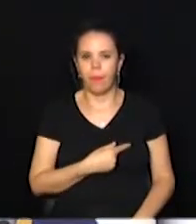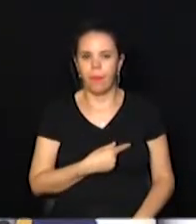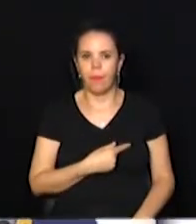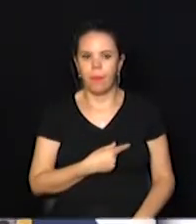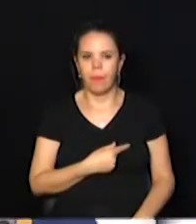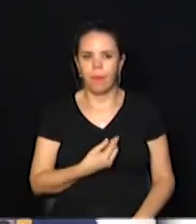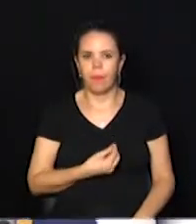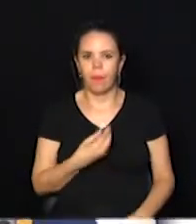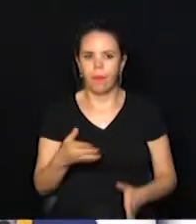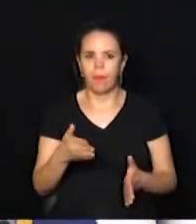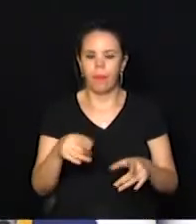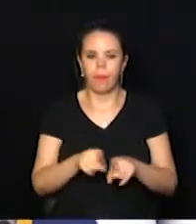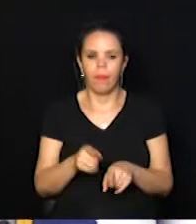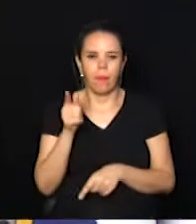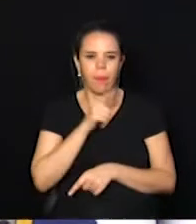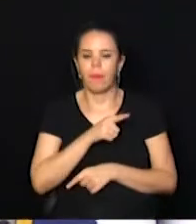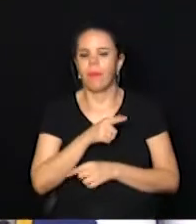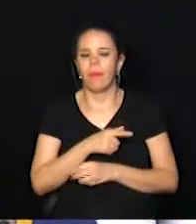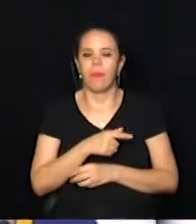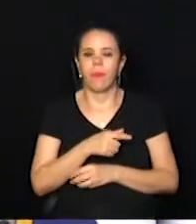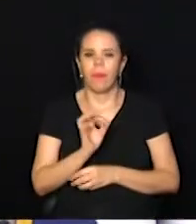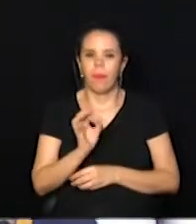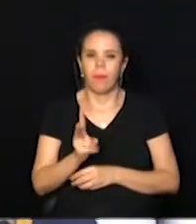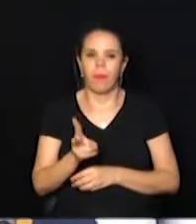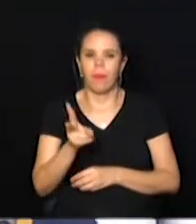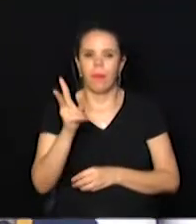caminhada consiga dar sequência.